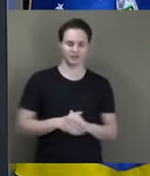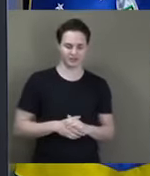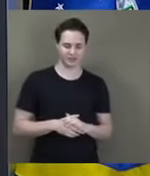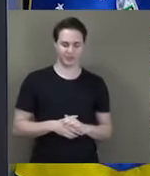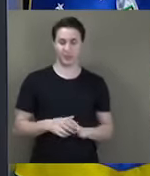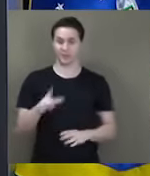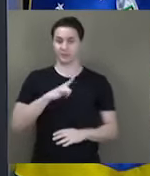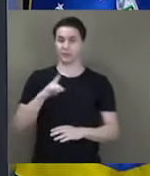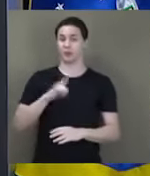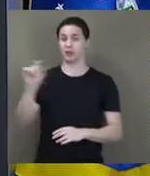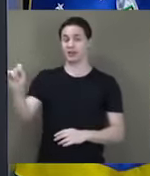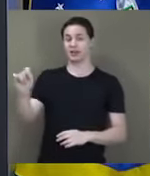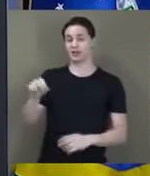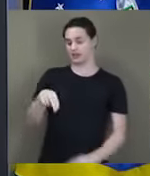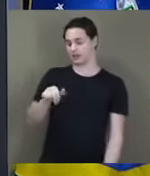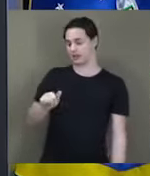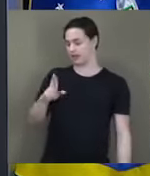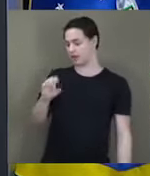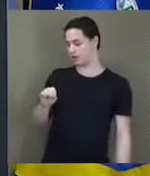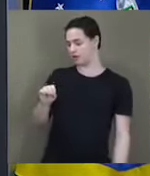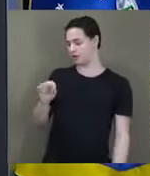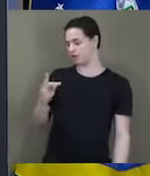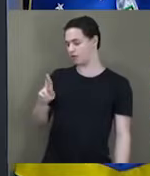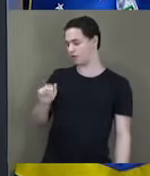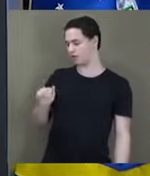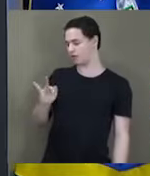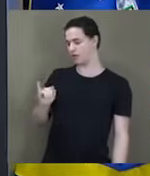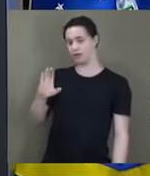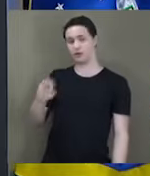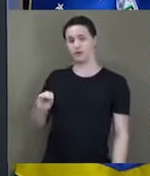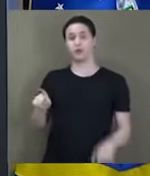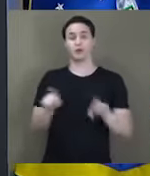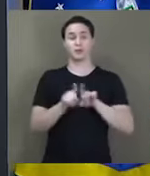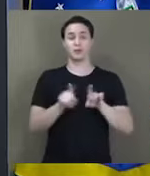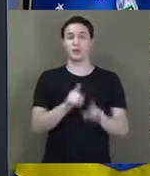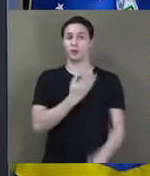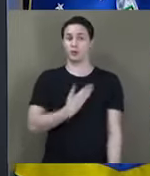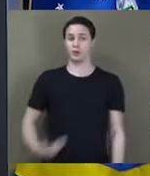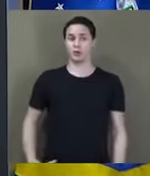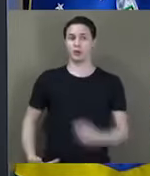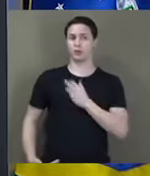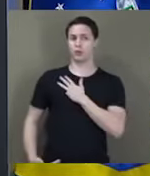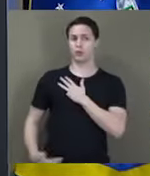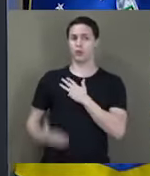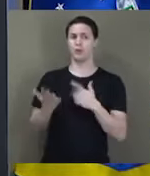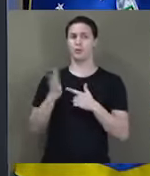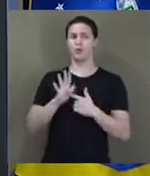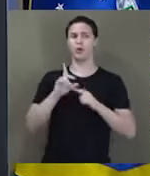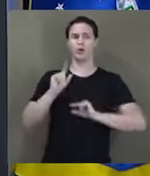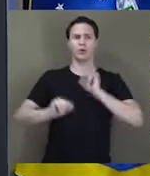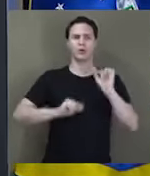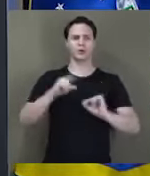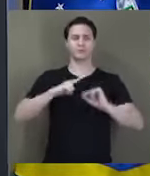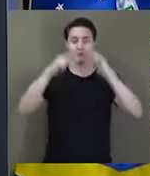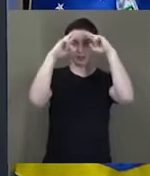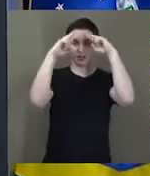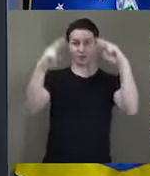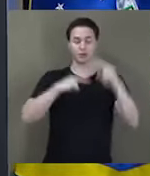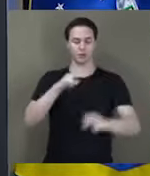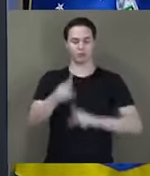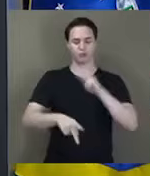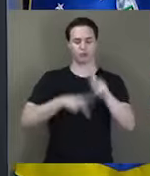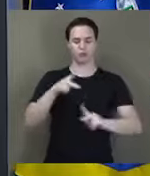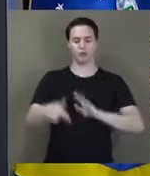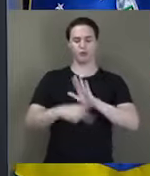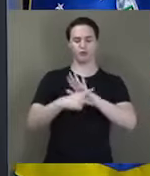do narcotráfico E também o governo Lula dá exemplos de respeitar a população de Goiás no